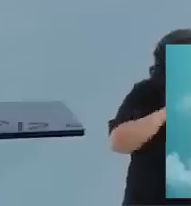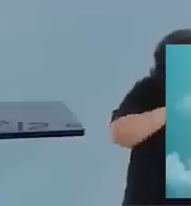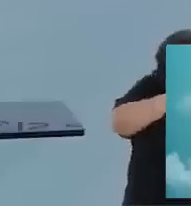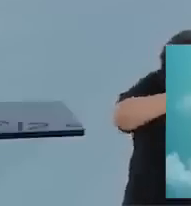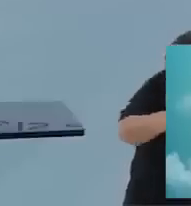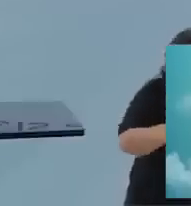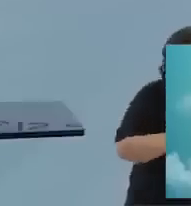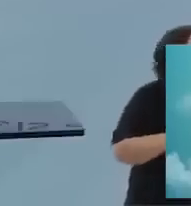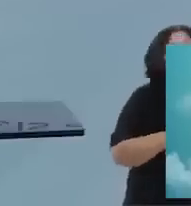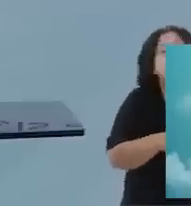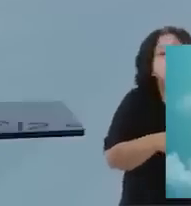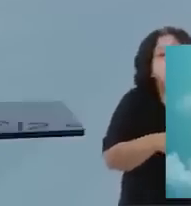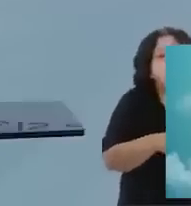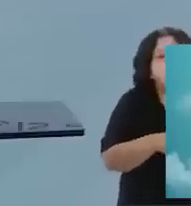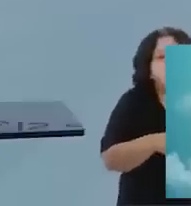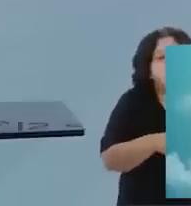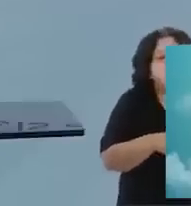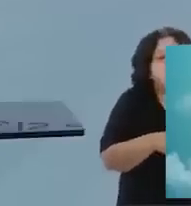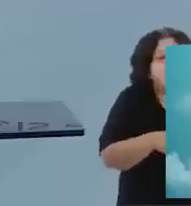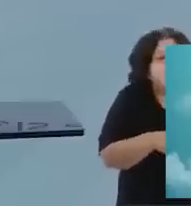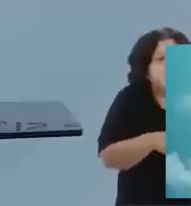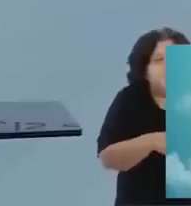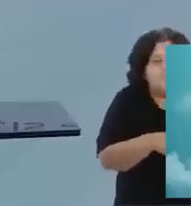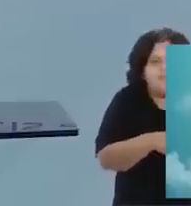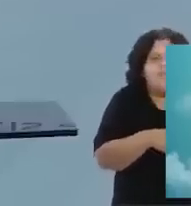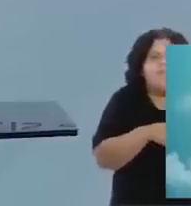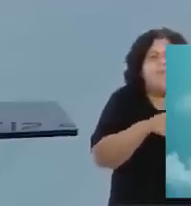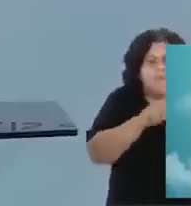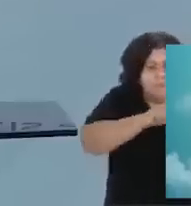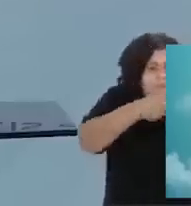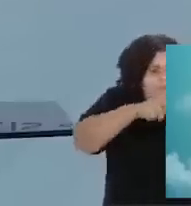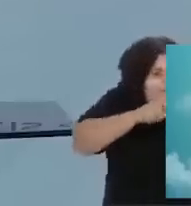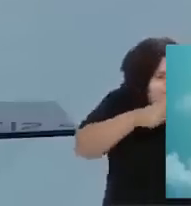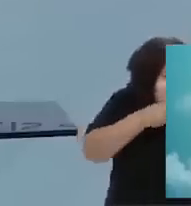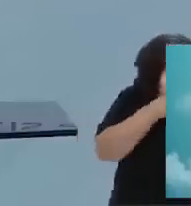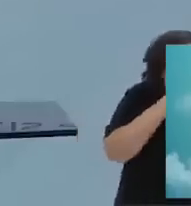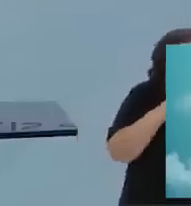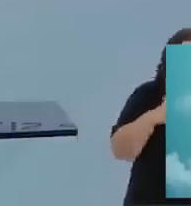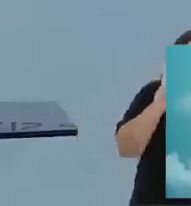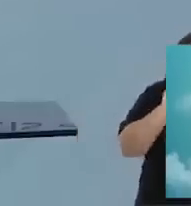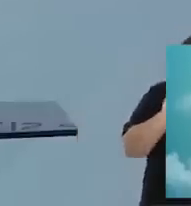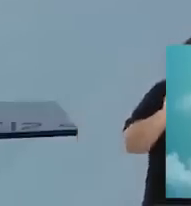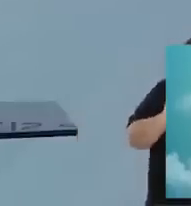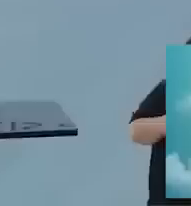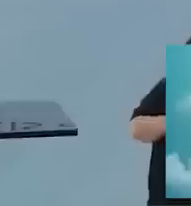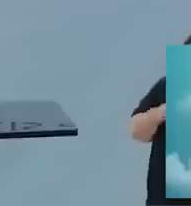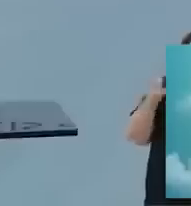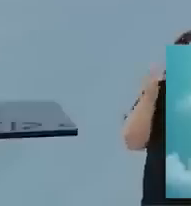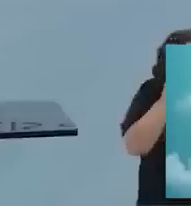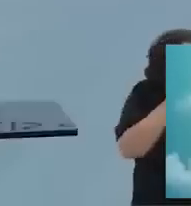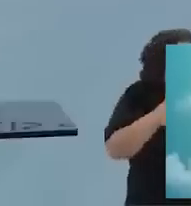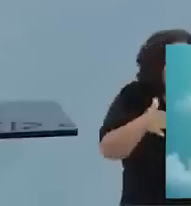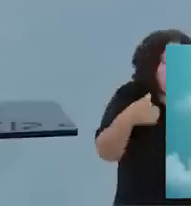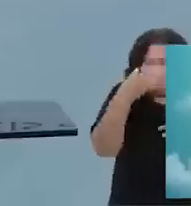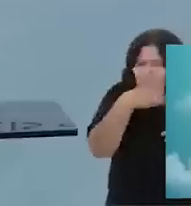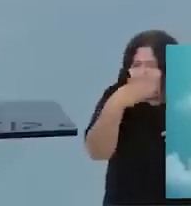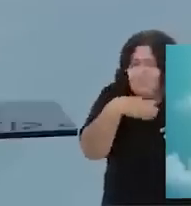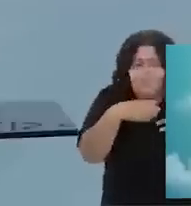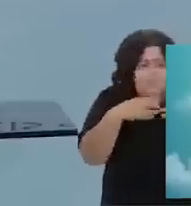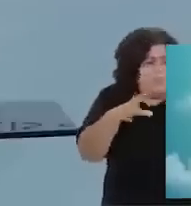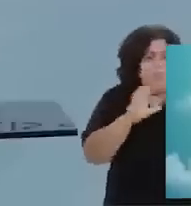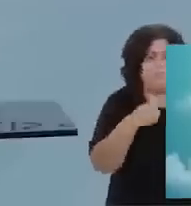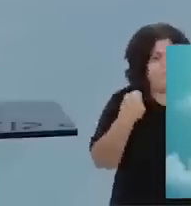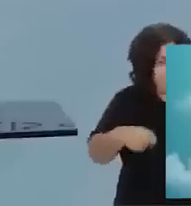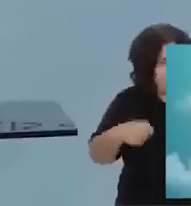muito bem o que é isso. E pense você que você olha a manga rosa, seus olhos viram. Mas você precisa da mão para